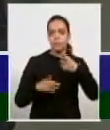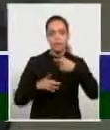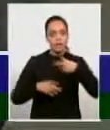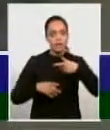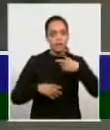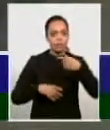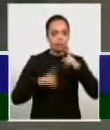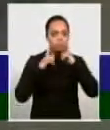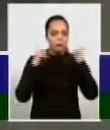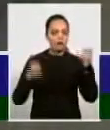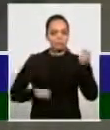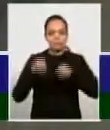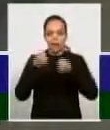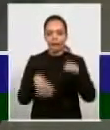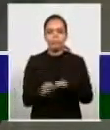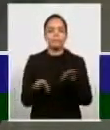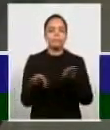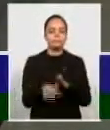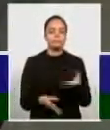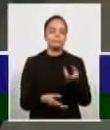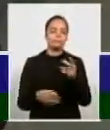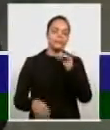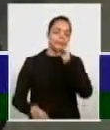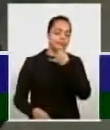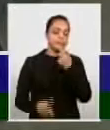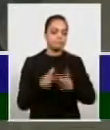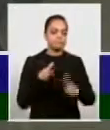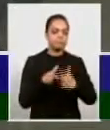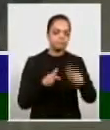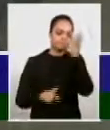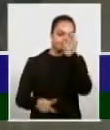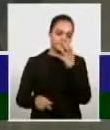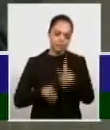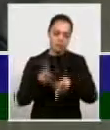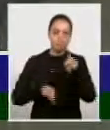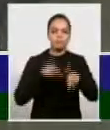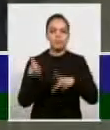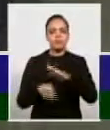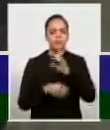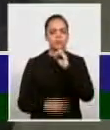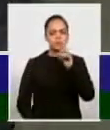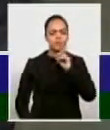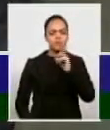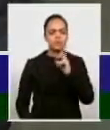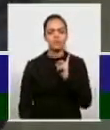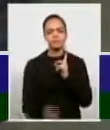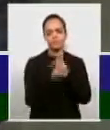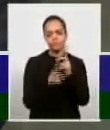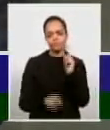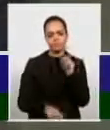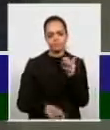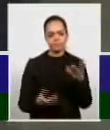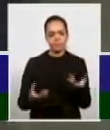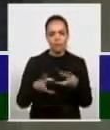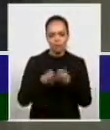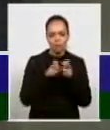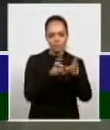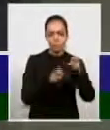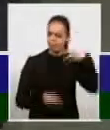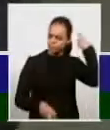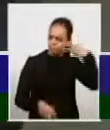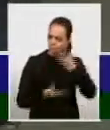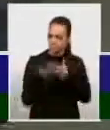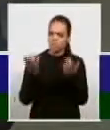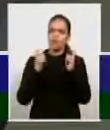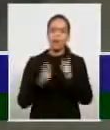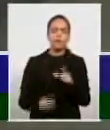veículos. Infelizmente, o problema é muito grave. E a população, todo dia que encontra, cobra. Vereadores,